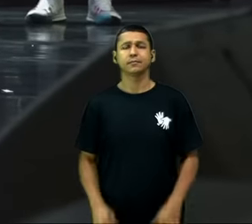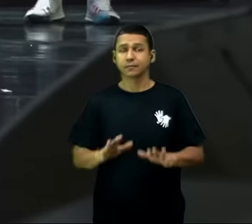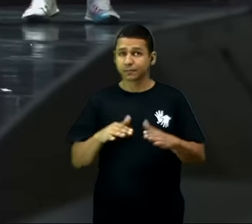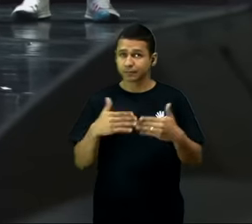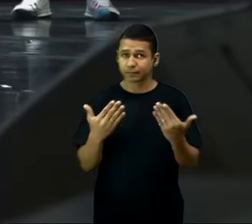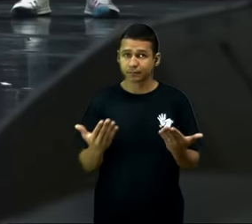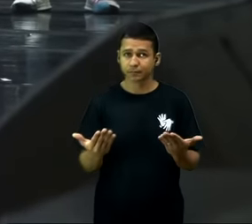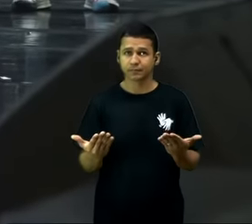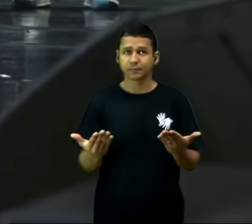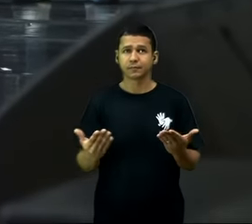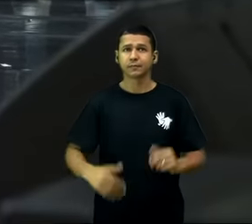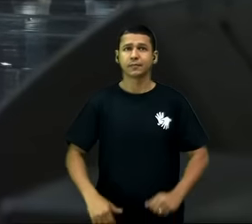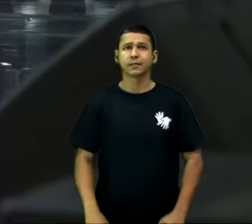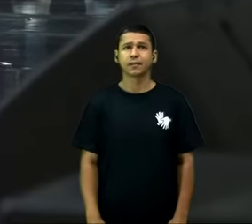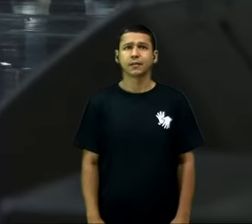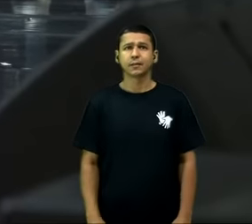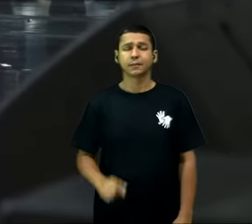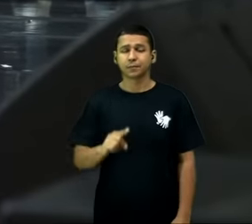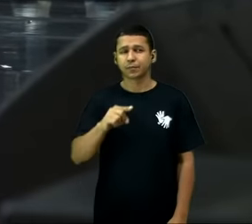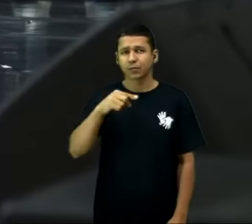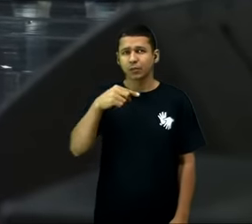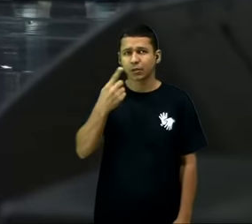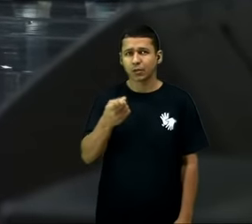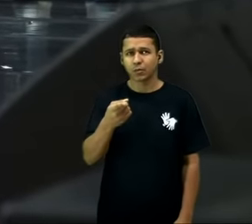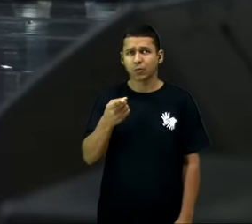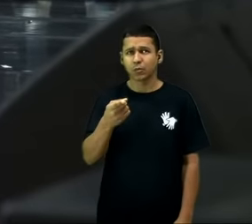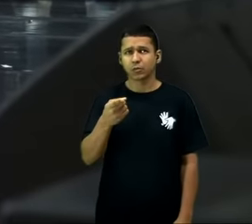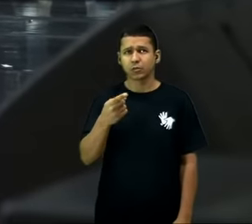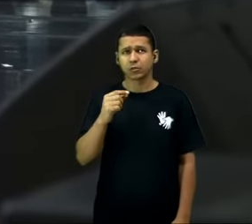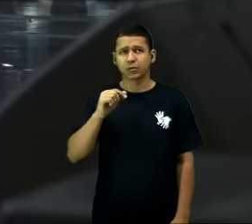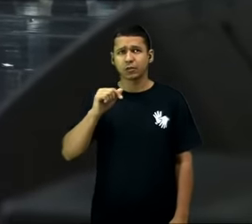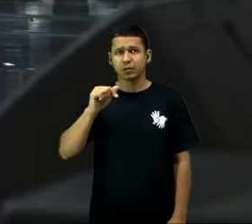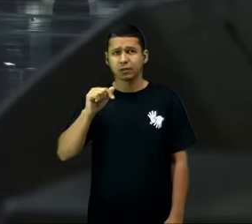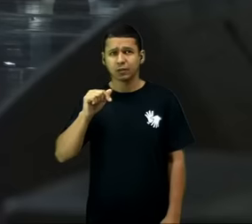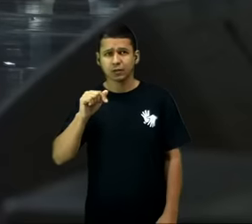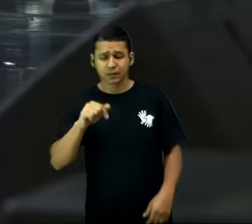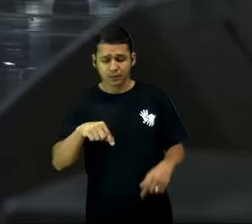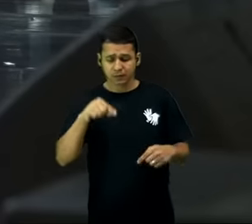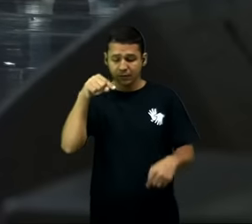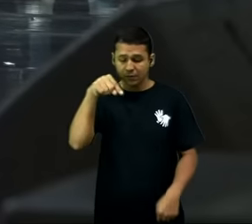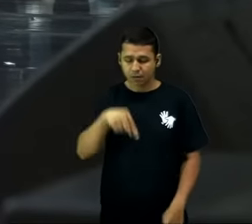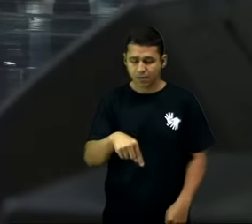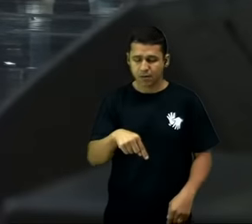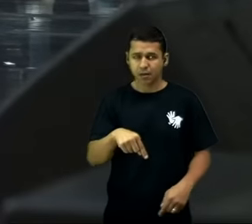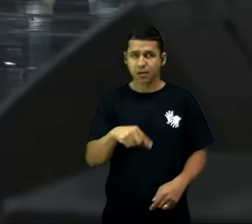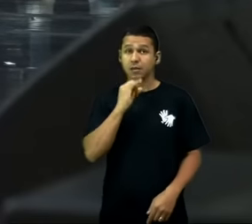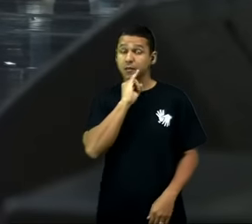Então, depois de colocar a promessa